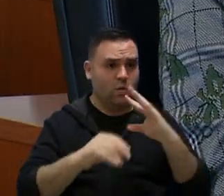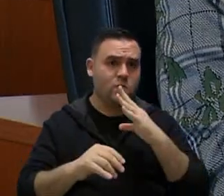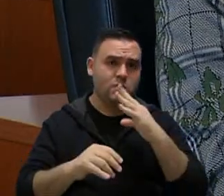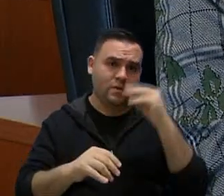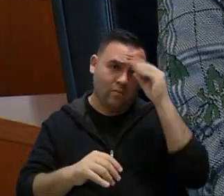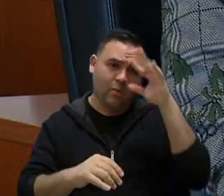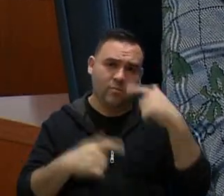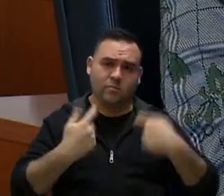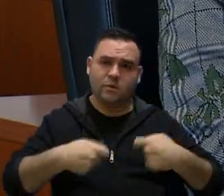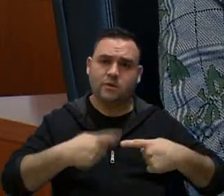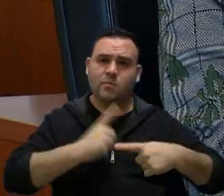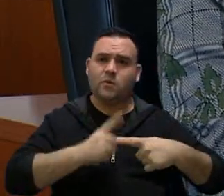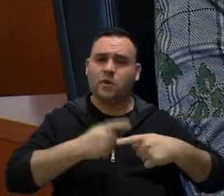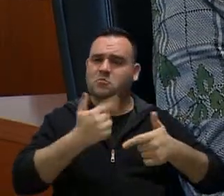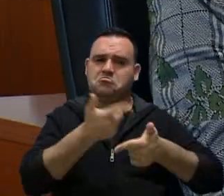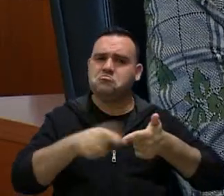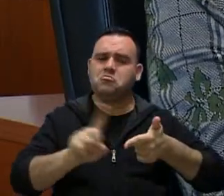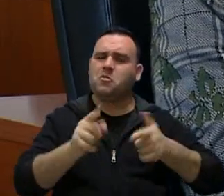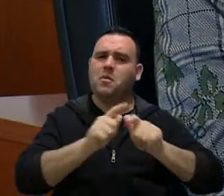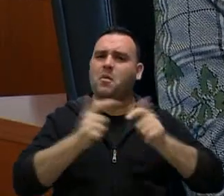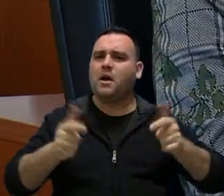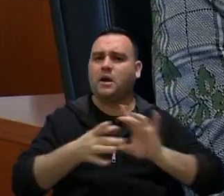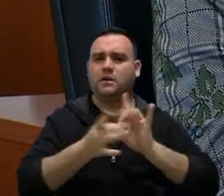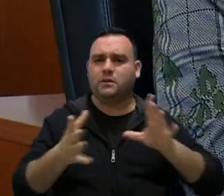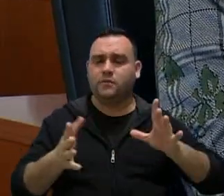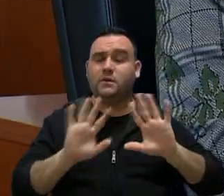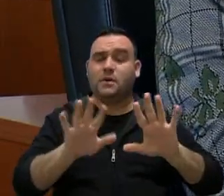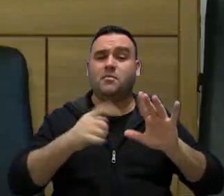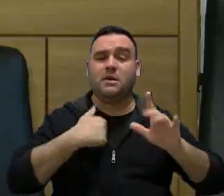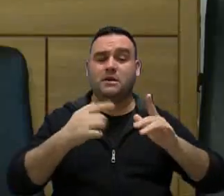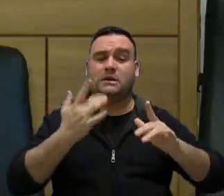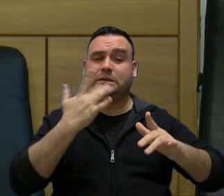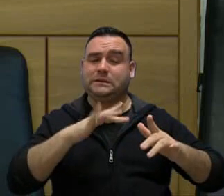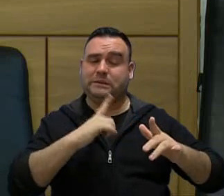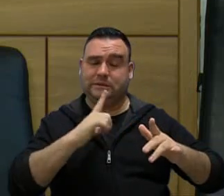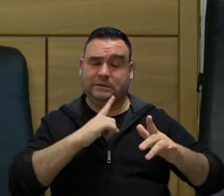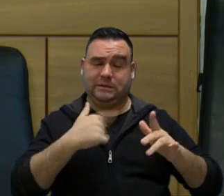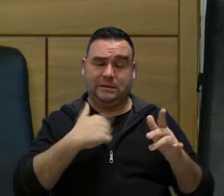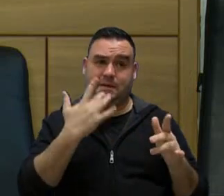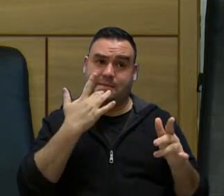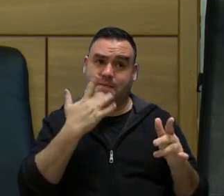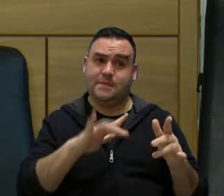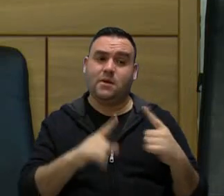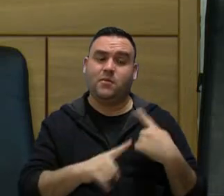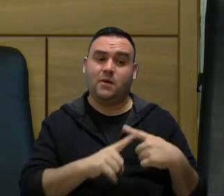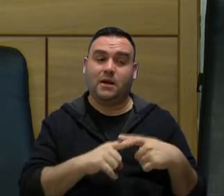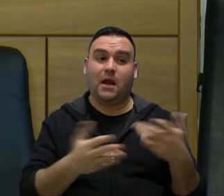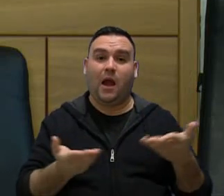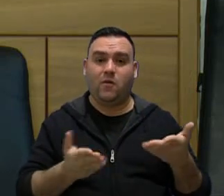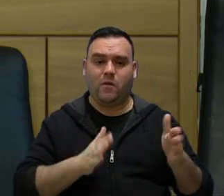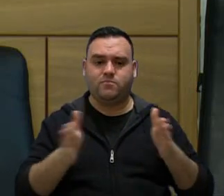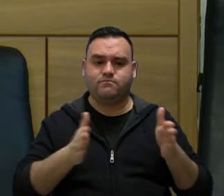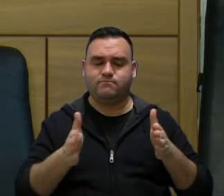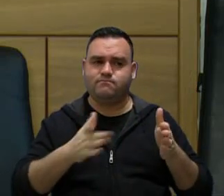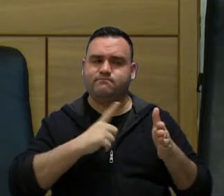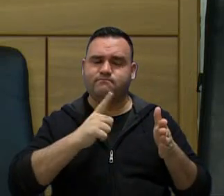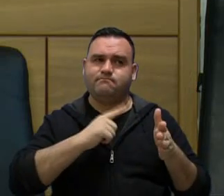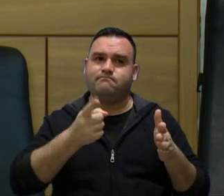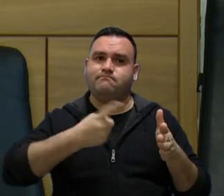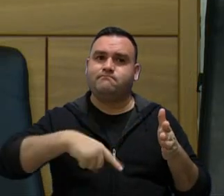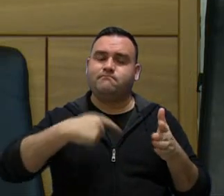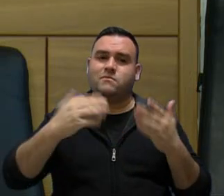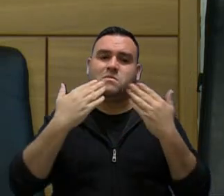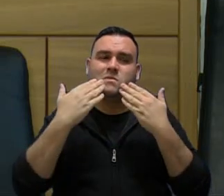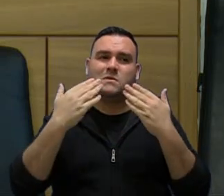tem que tem problema algum que seja aberto não eu tenho que eu tenho receio única coisa só é que no momento como esse a gente